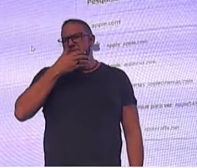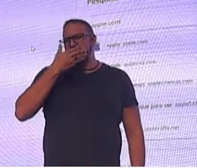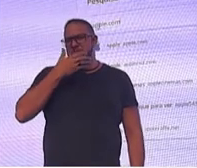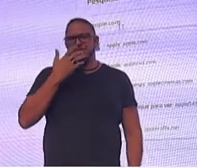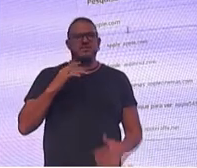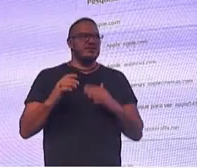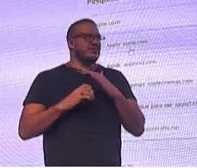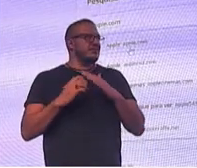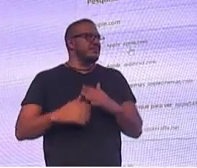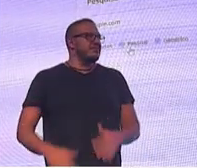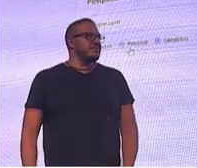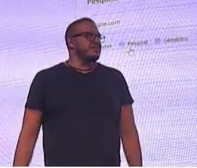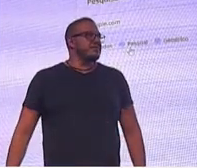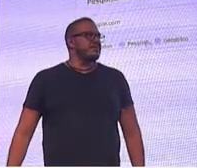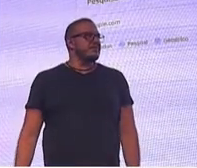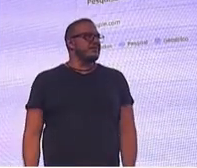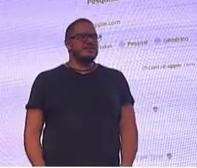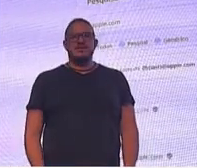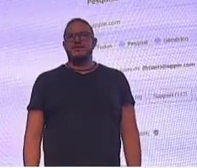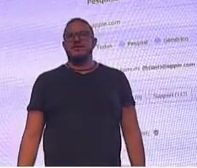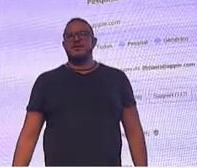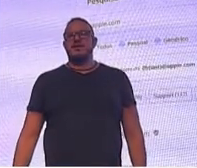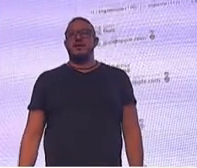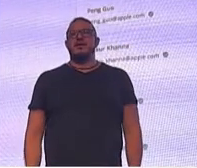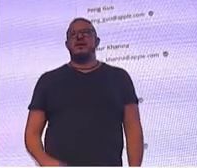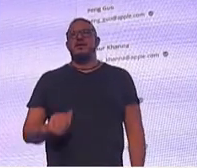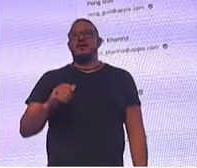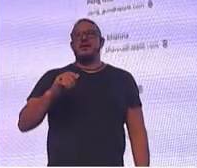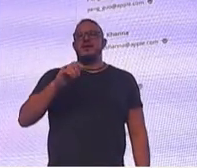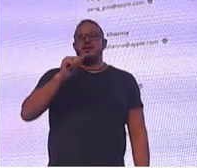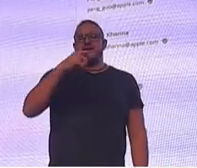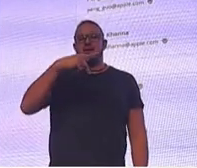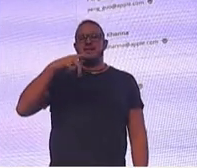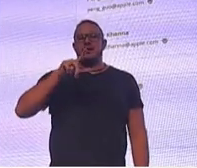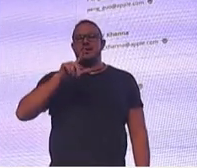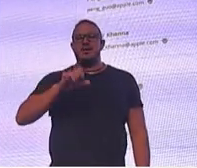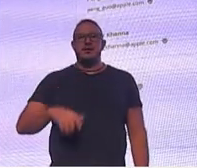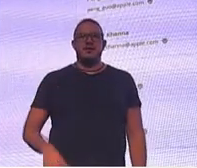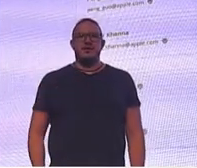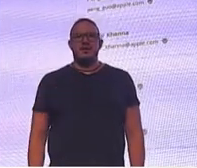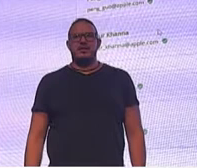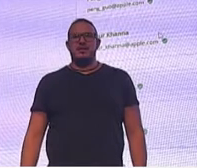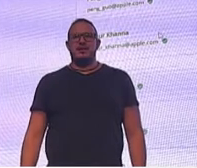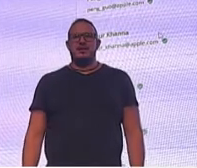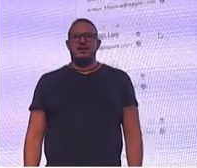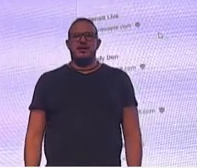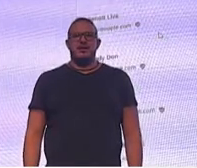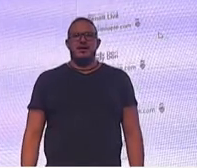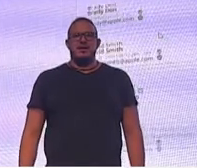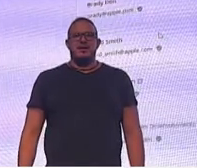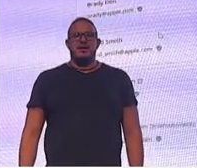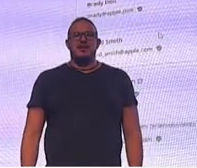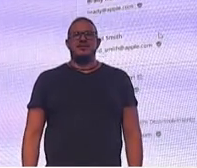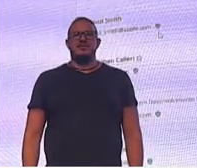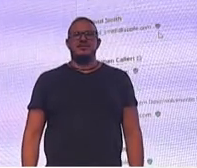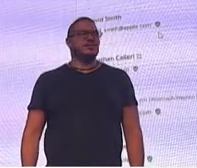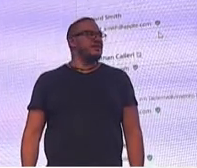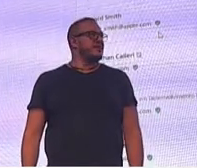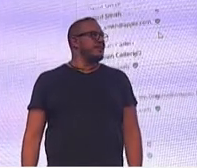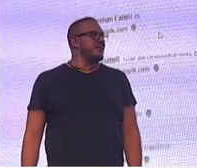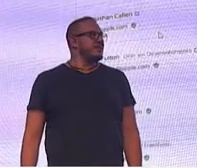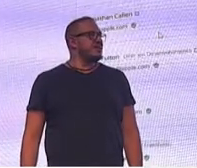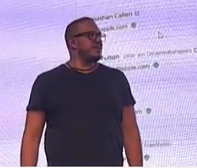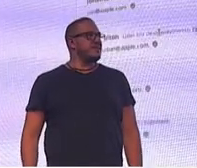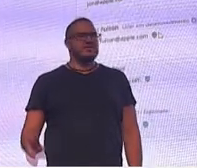Apple. Apple.com. Clicou? Apple.com. Peng, Gui, Ancur, Cana, e-mail, Benoit,